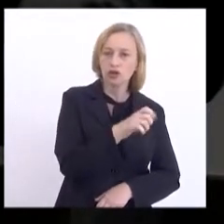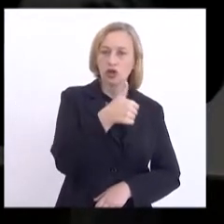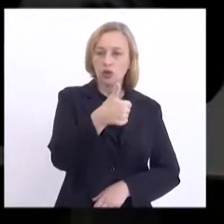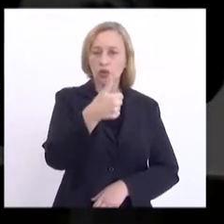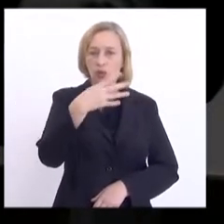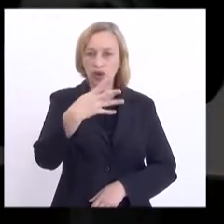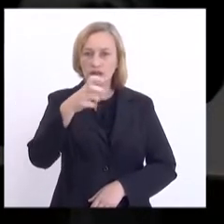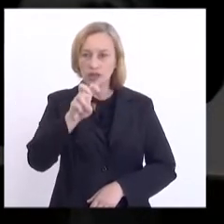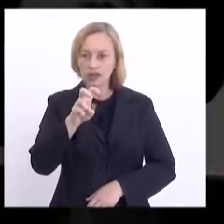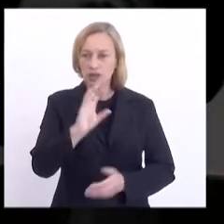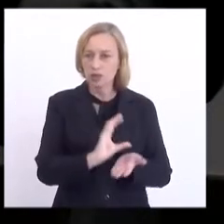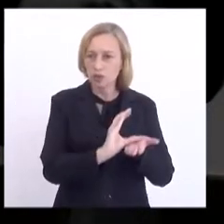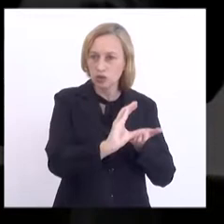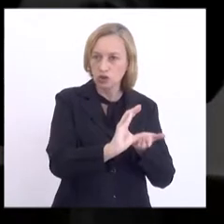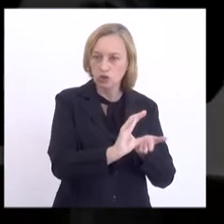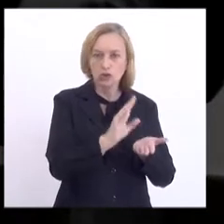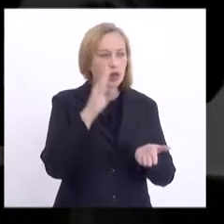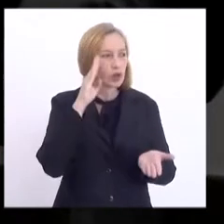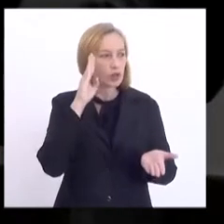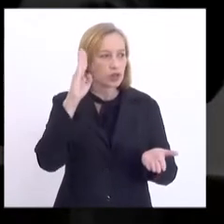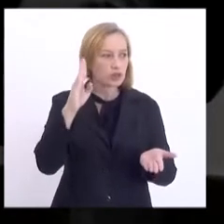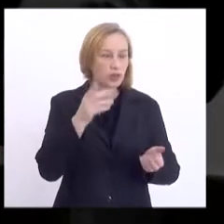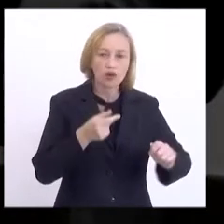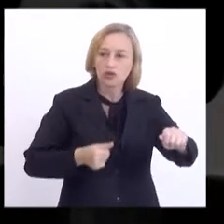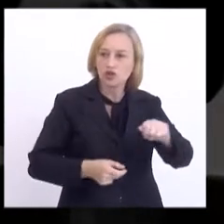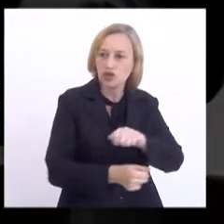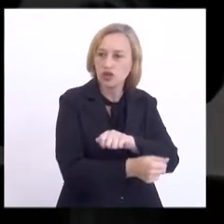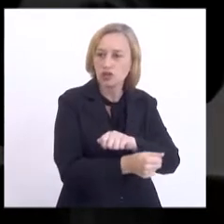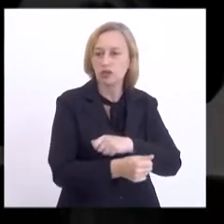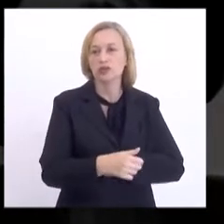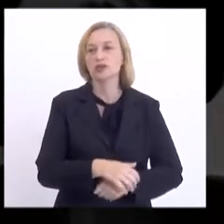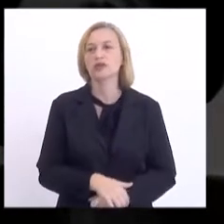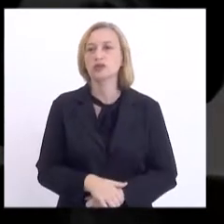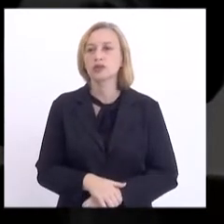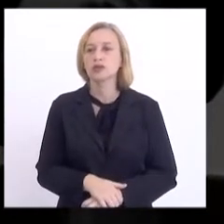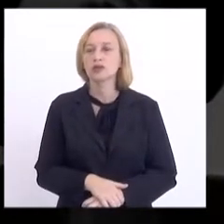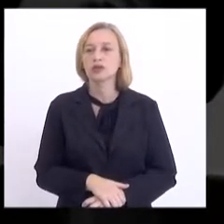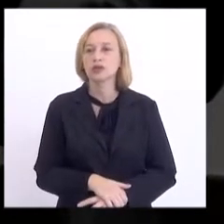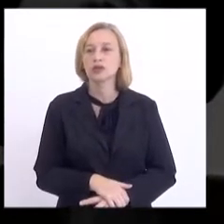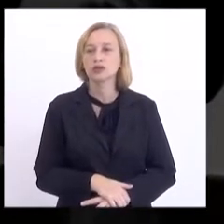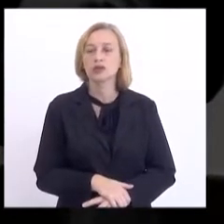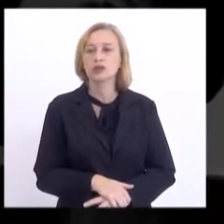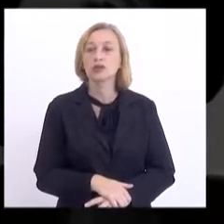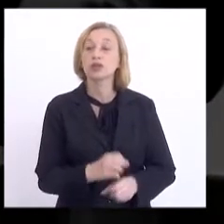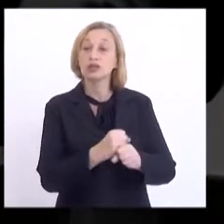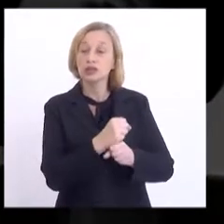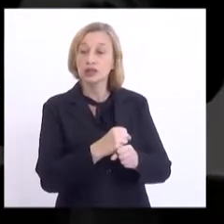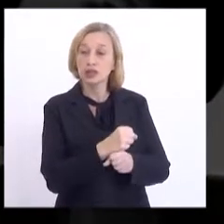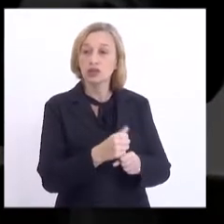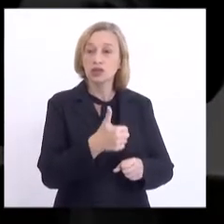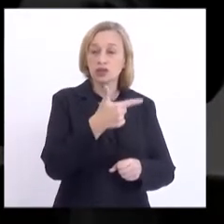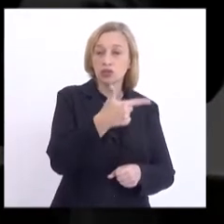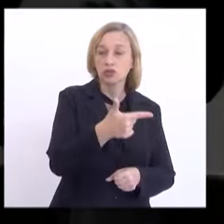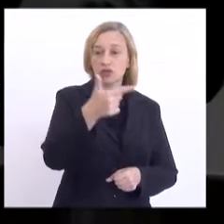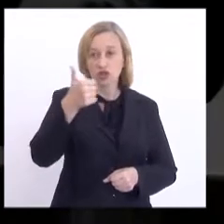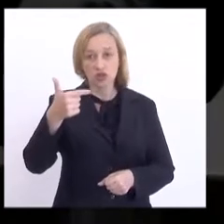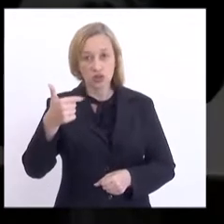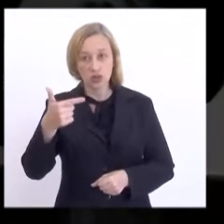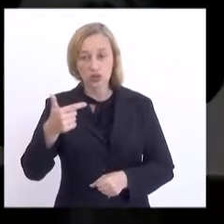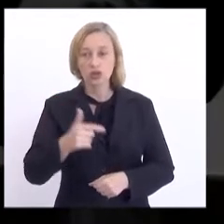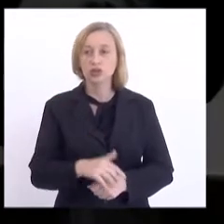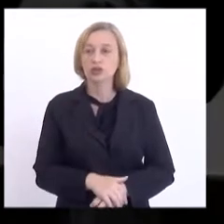pelos Recursos específicos de investimento bom e que nesse ano de 2022